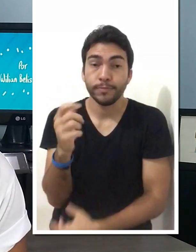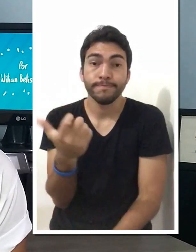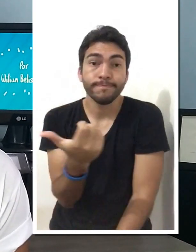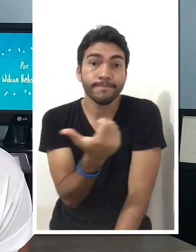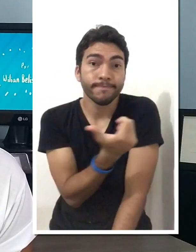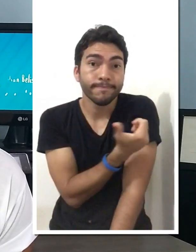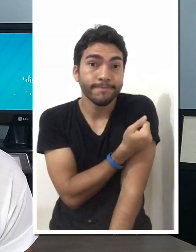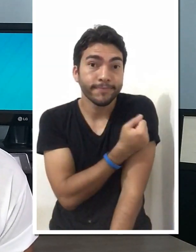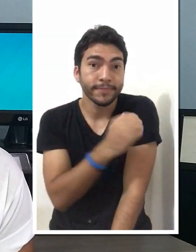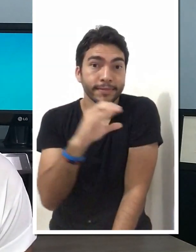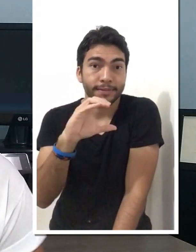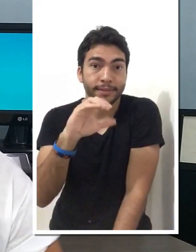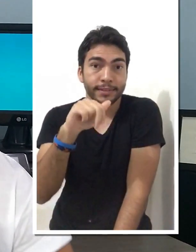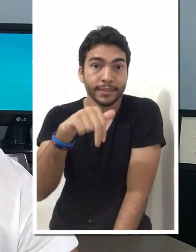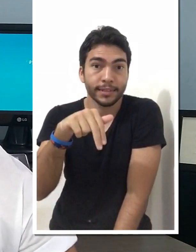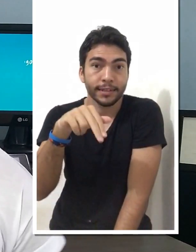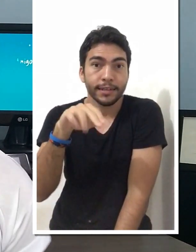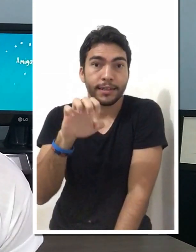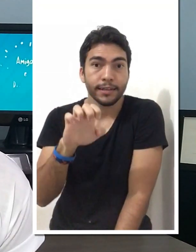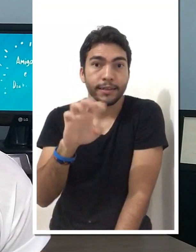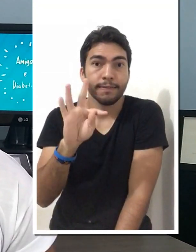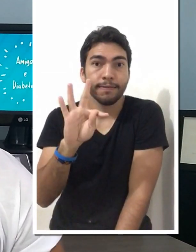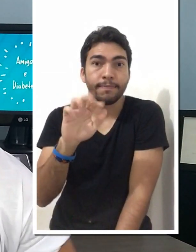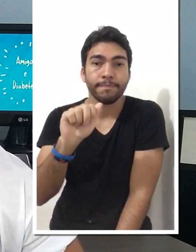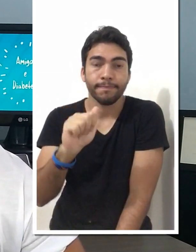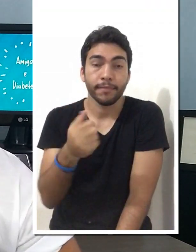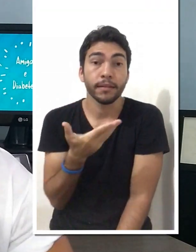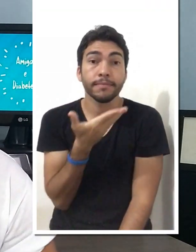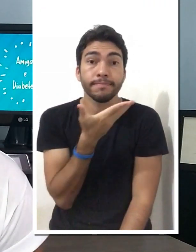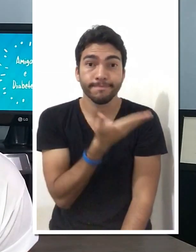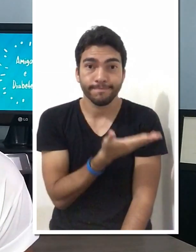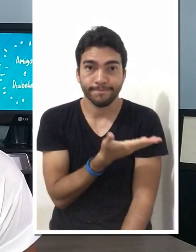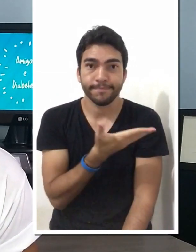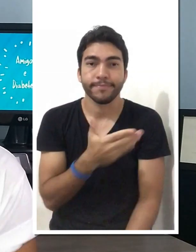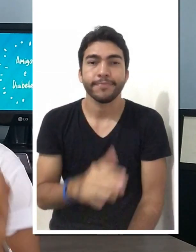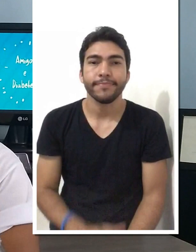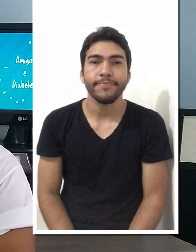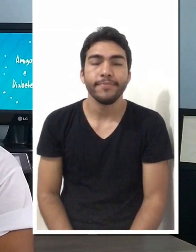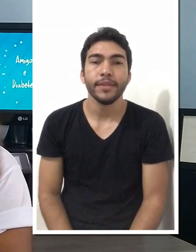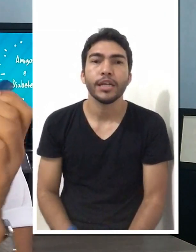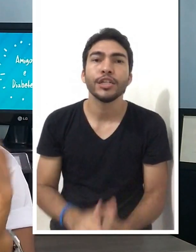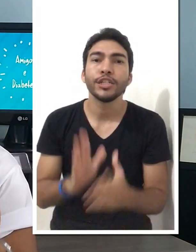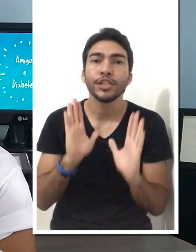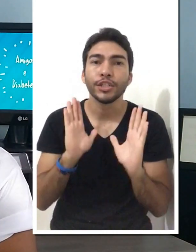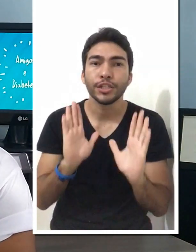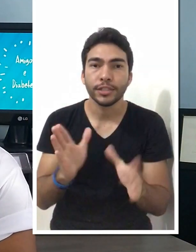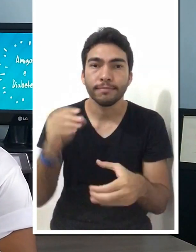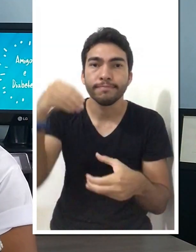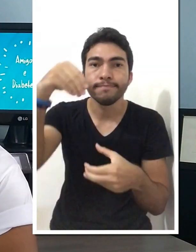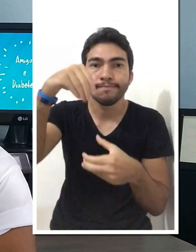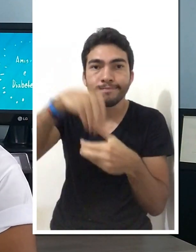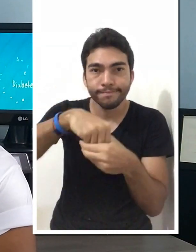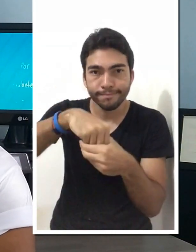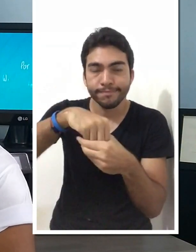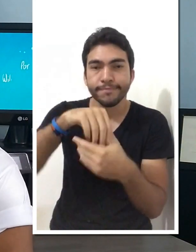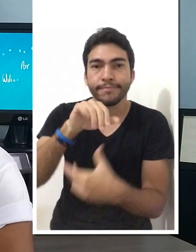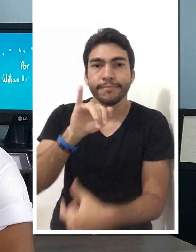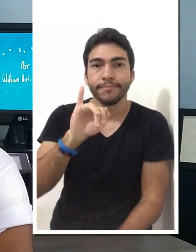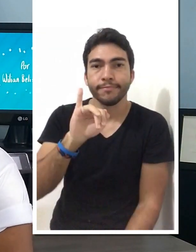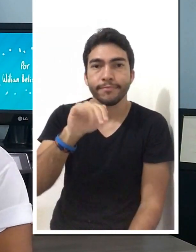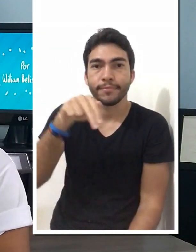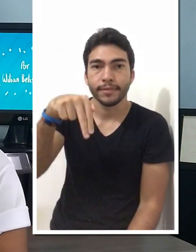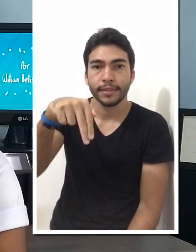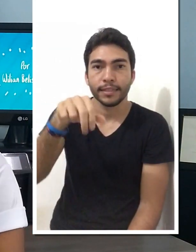nós temos também as canetas, que são essas aqui. Ela já vem, né, com a insulina aqui